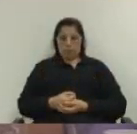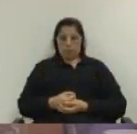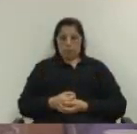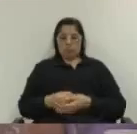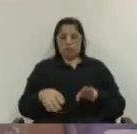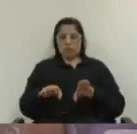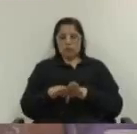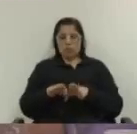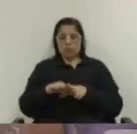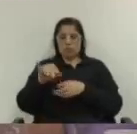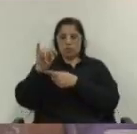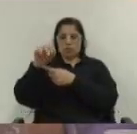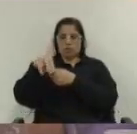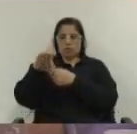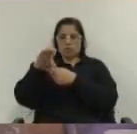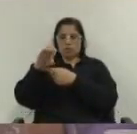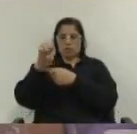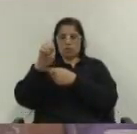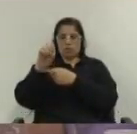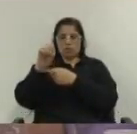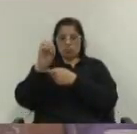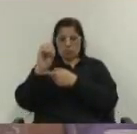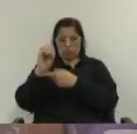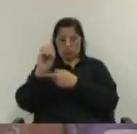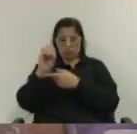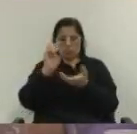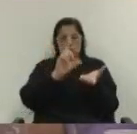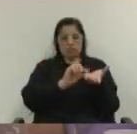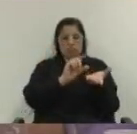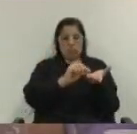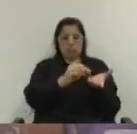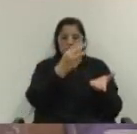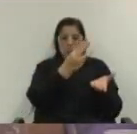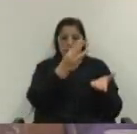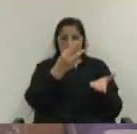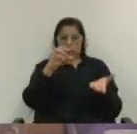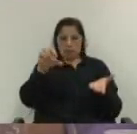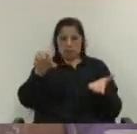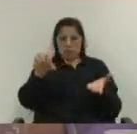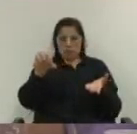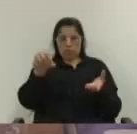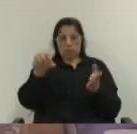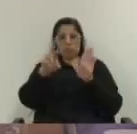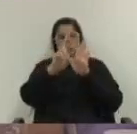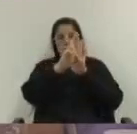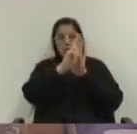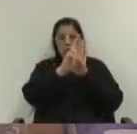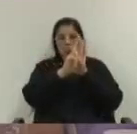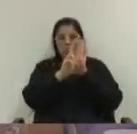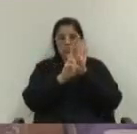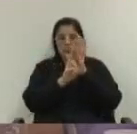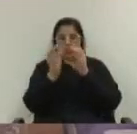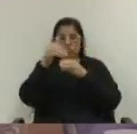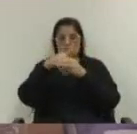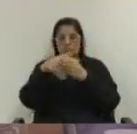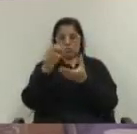4 do artigo 339, vereadores, do Regimento Interno da Câmara dos Vereadores de